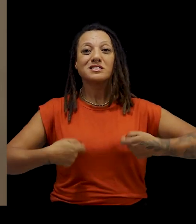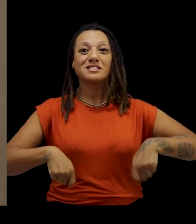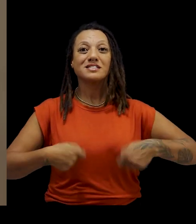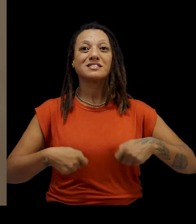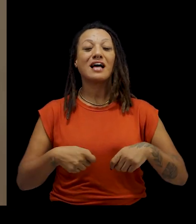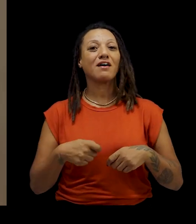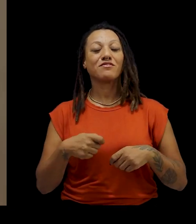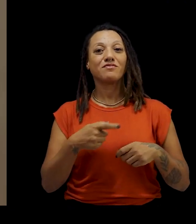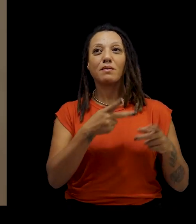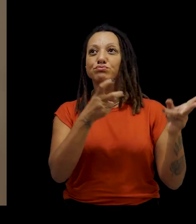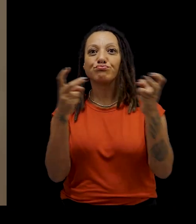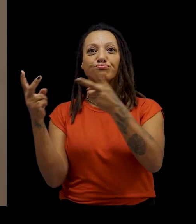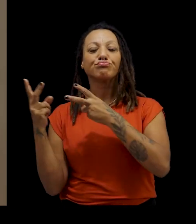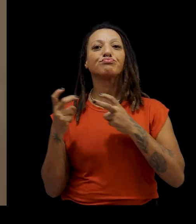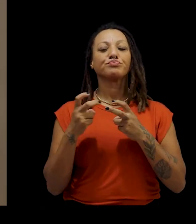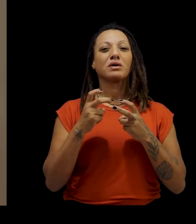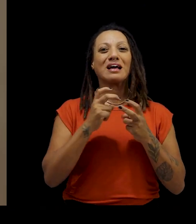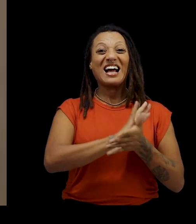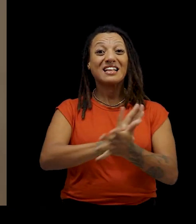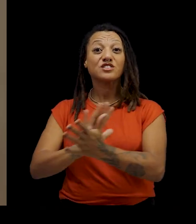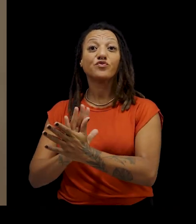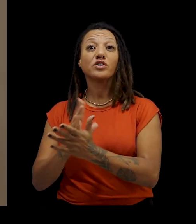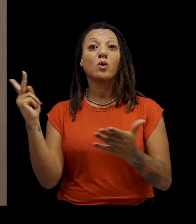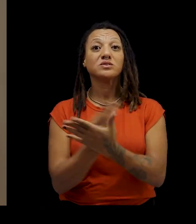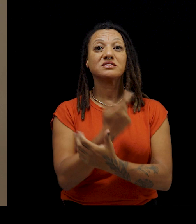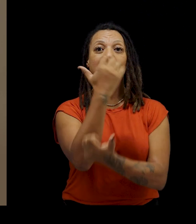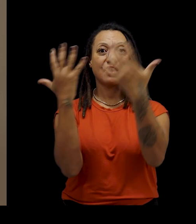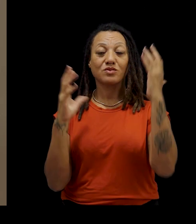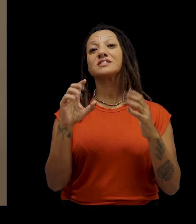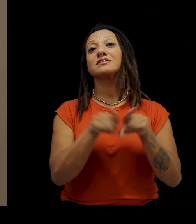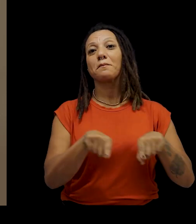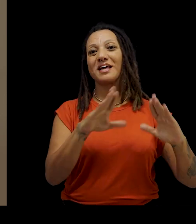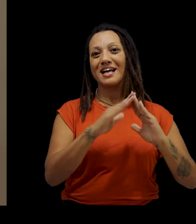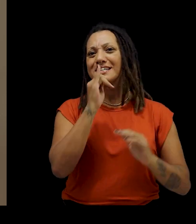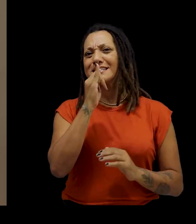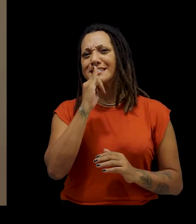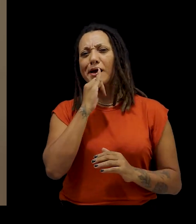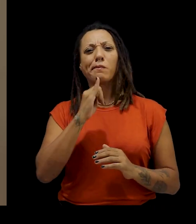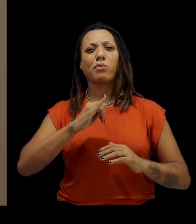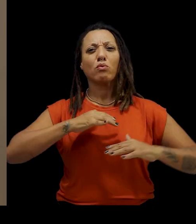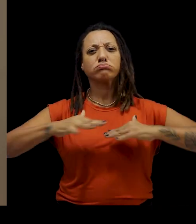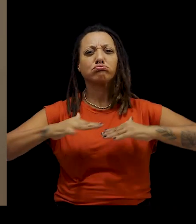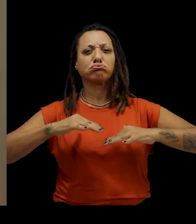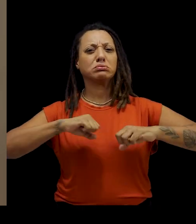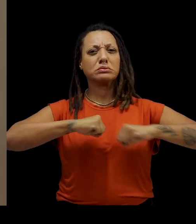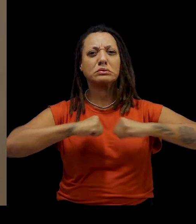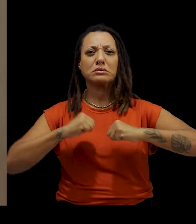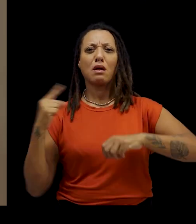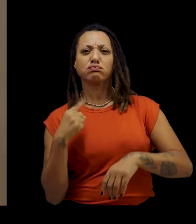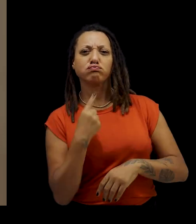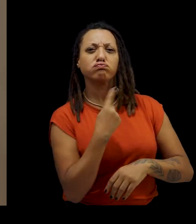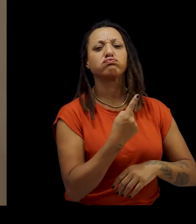que eu estava realmente pesquisando muito essas catástrofes domésticas e ambientais, então desde